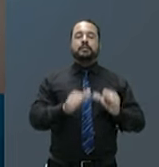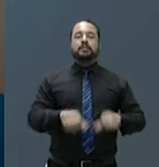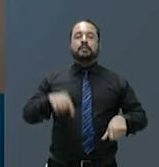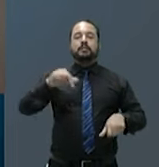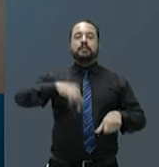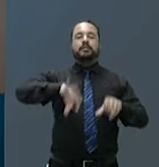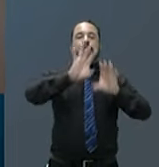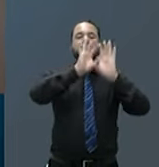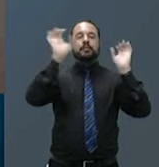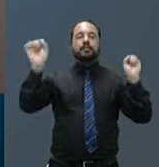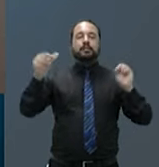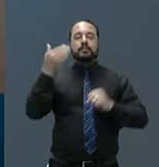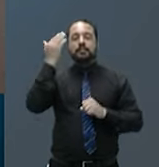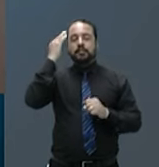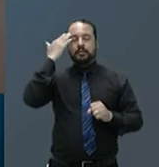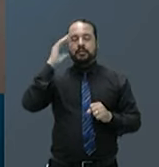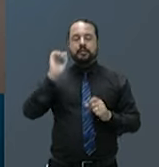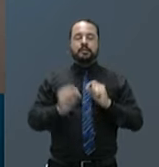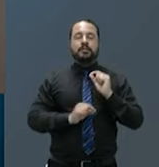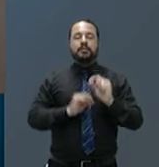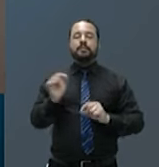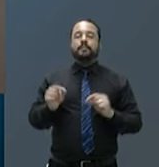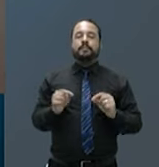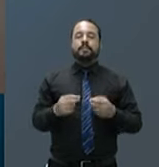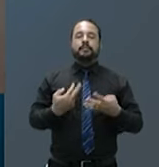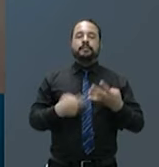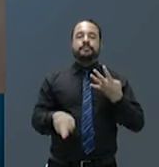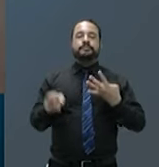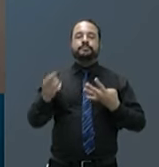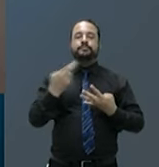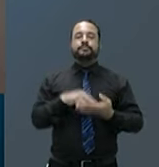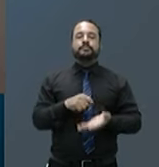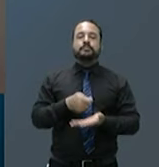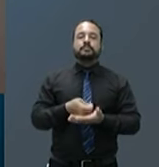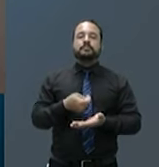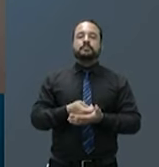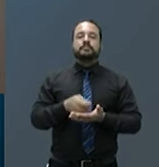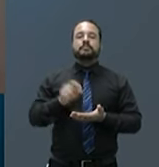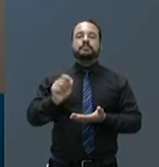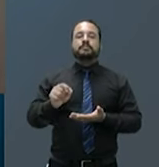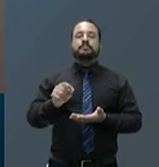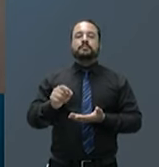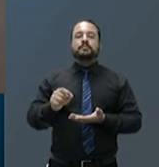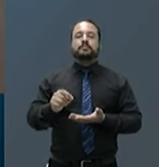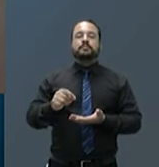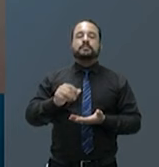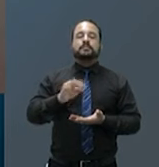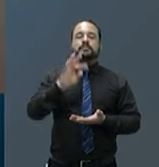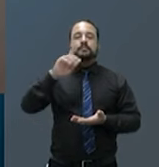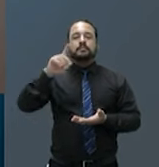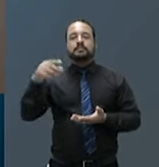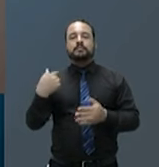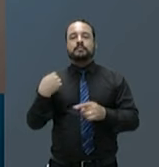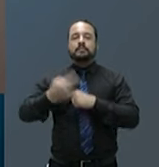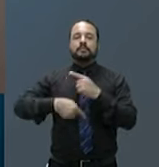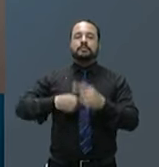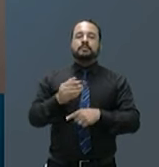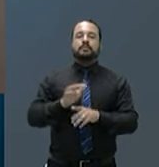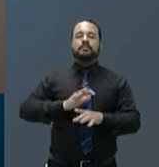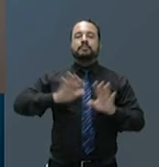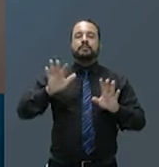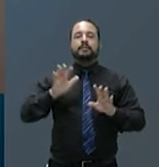entendimento assentado, segundo o qual o recurso que insiste em não atacar especificamente os fundamentos da decisão recorrida, seguidamente é manifestamente